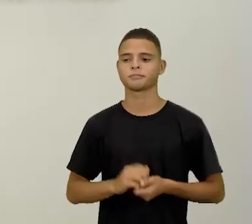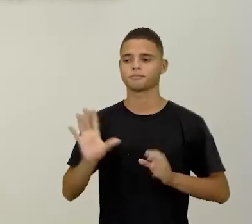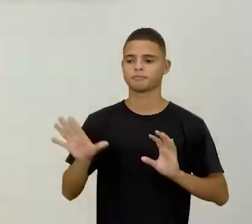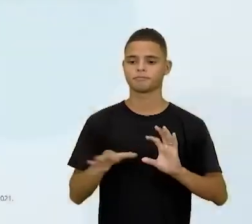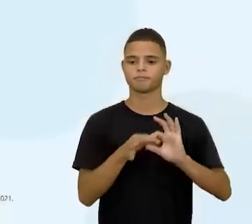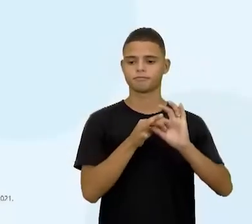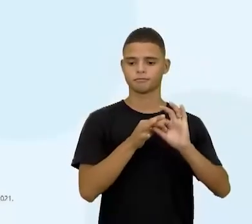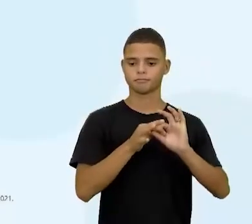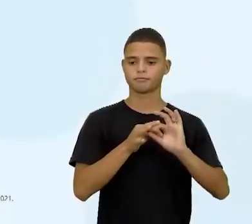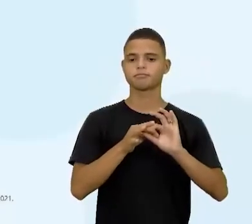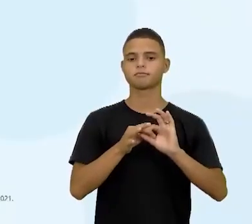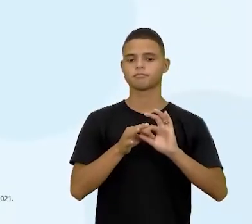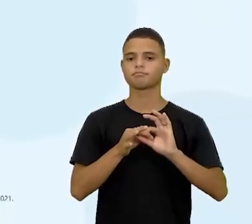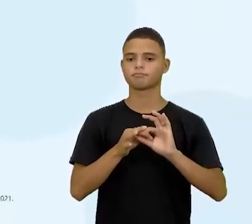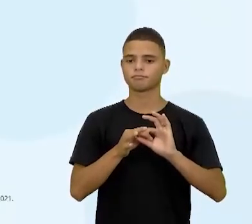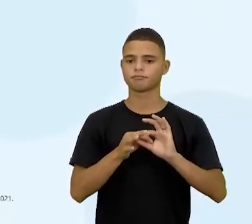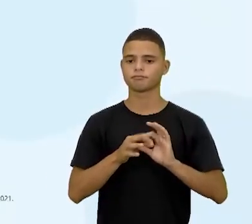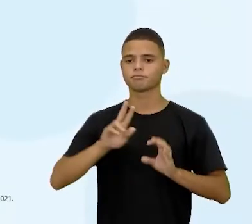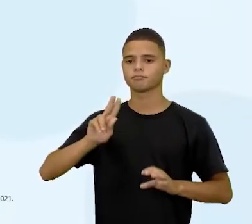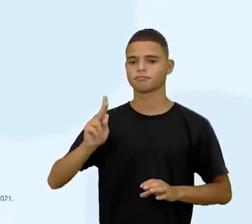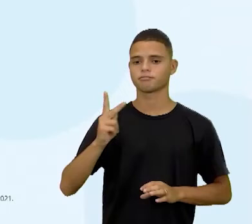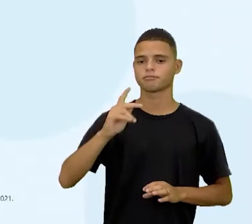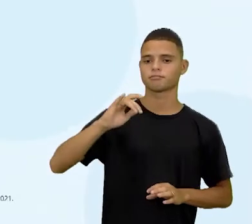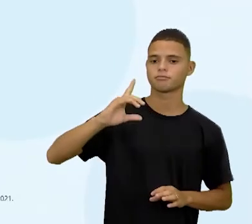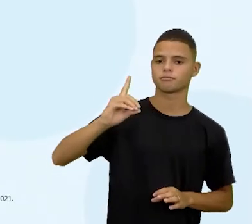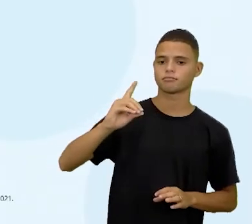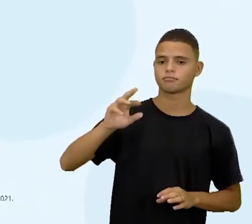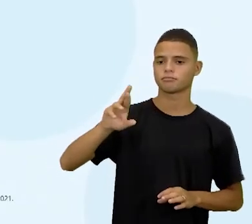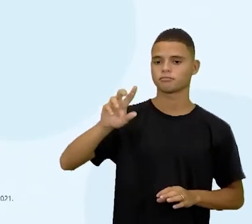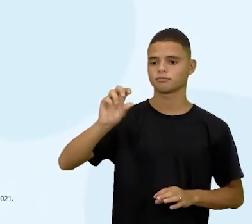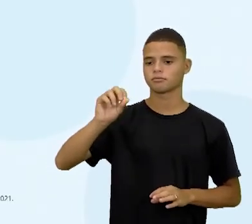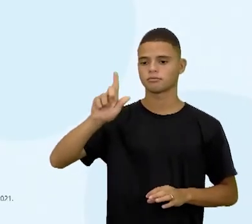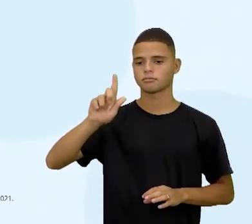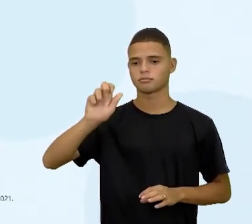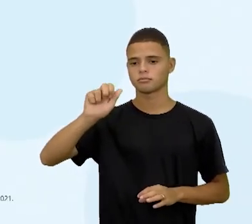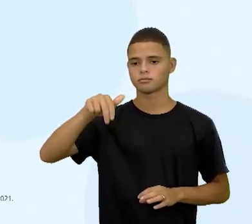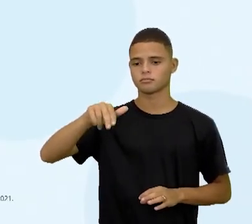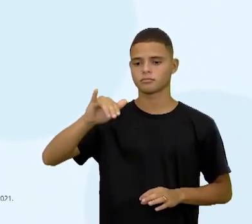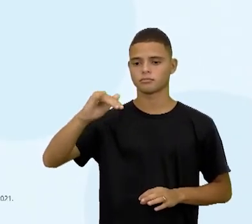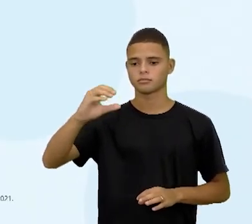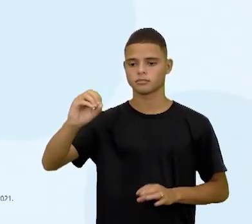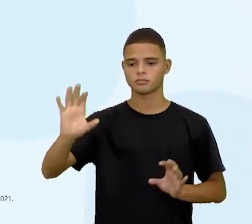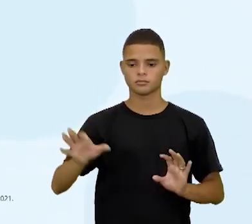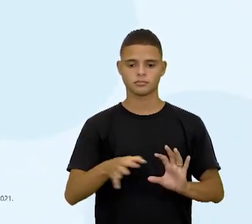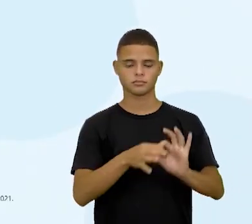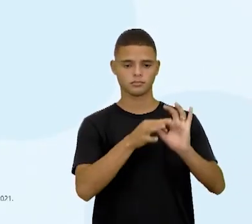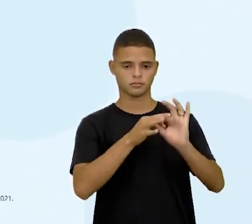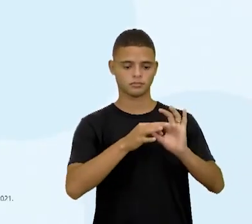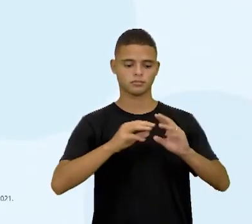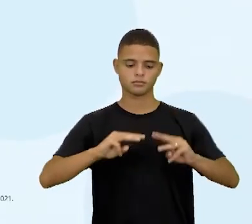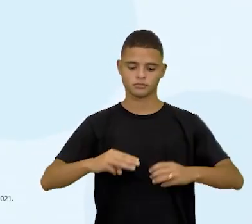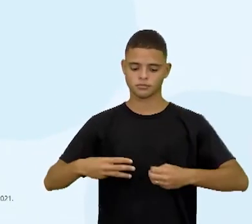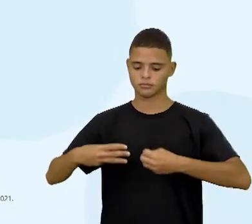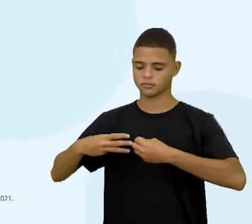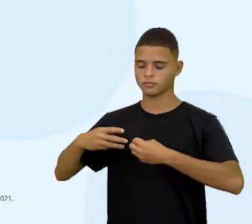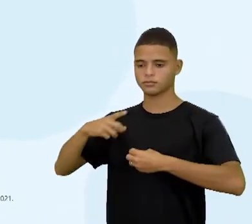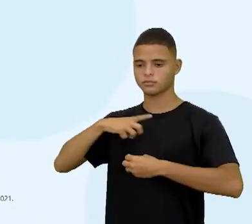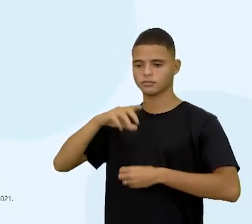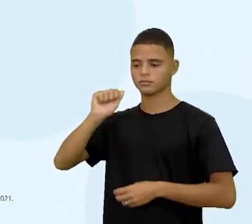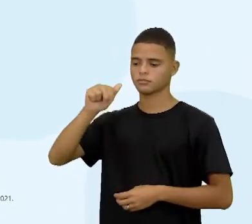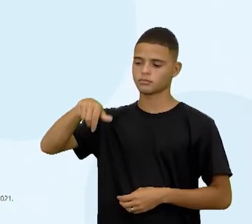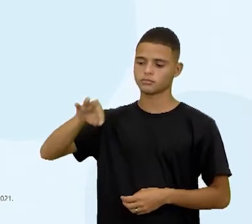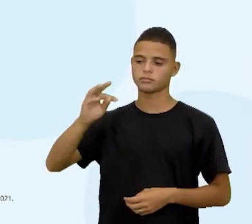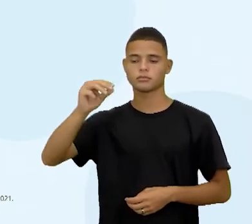Ligações de hidrogênio, né, ou ligação de hidrogênio. É um tipo de interação intermolecular que se dá entre átomos